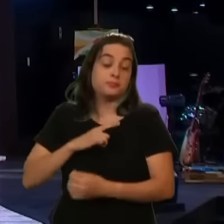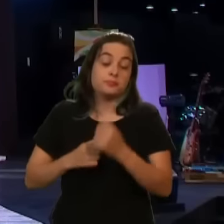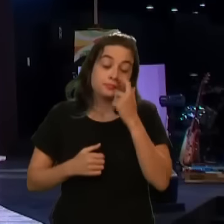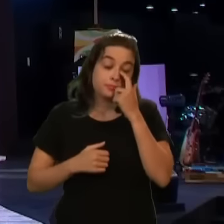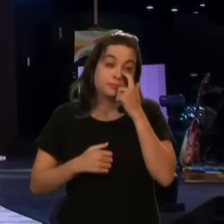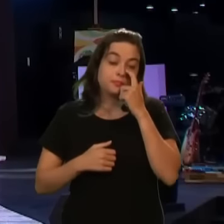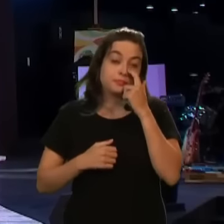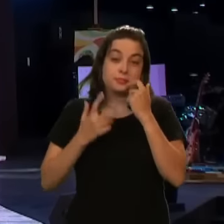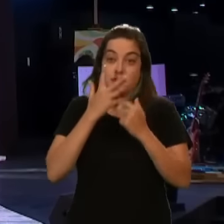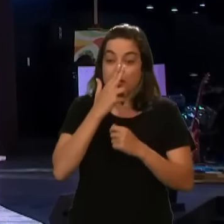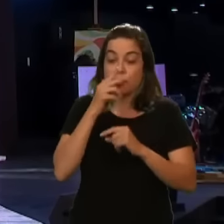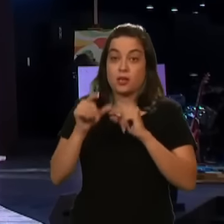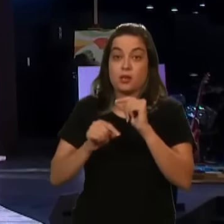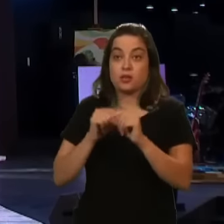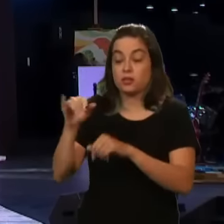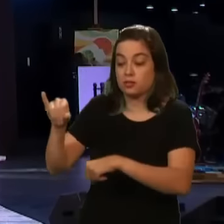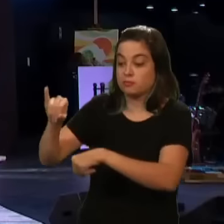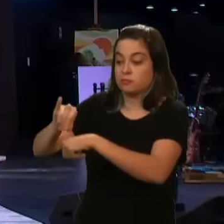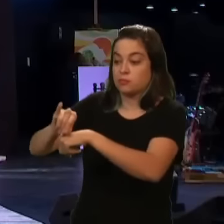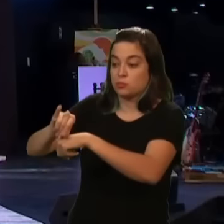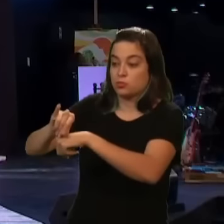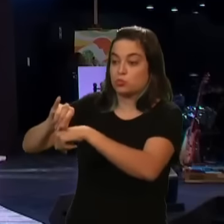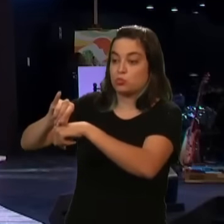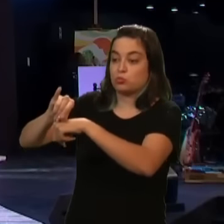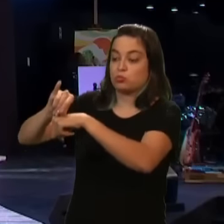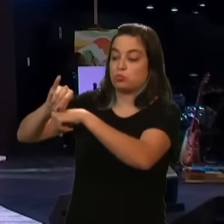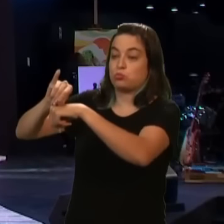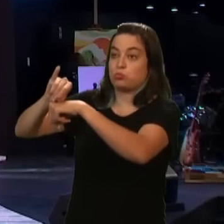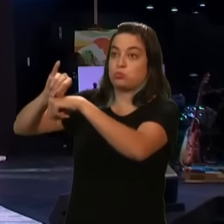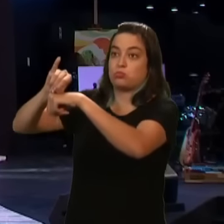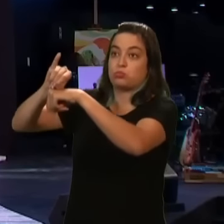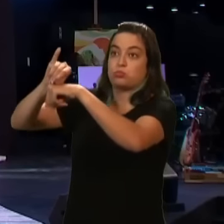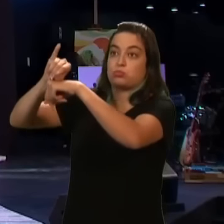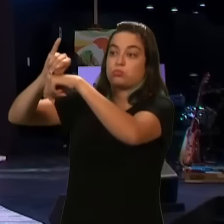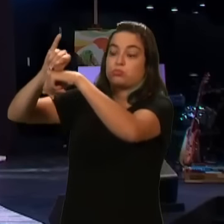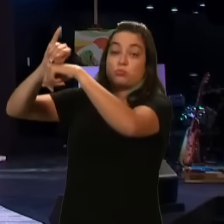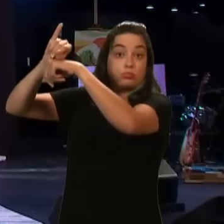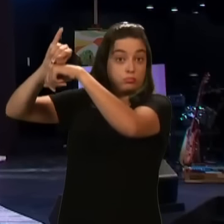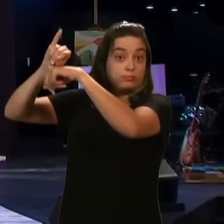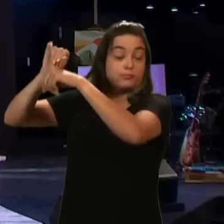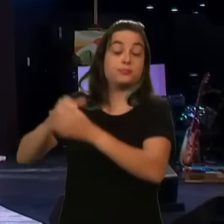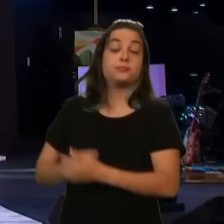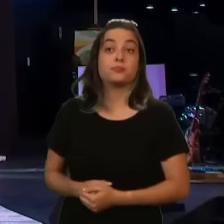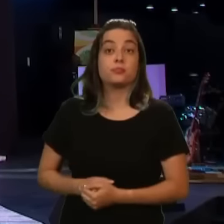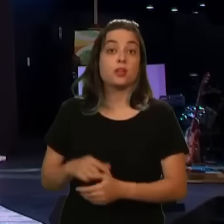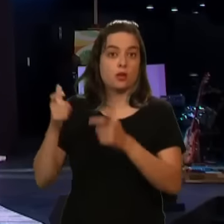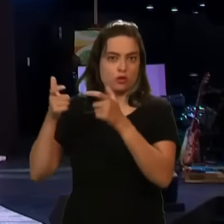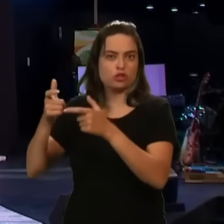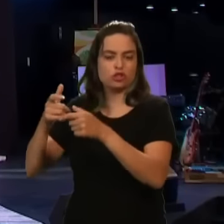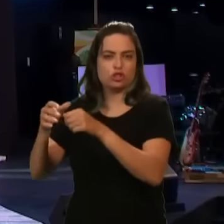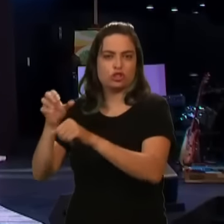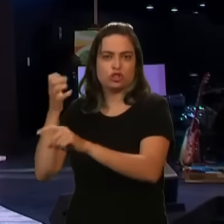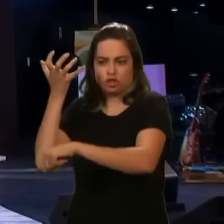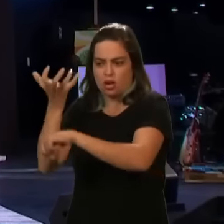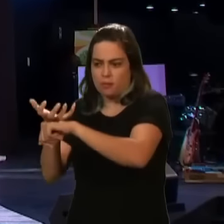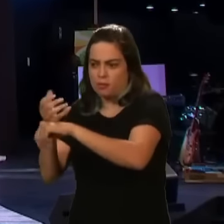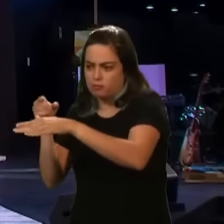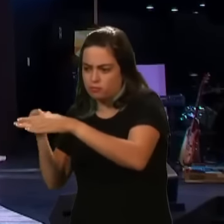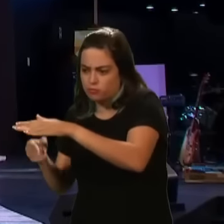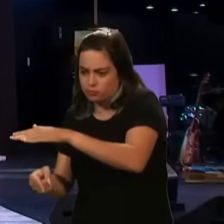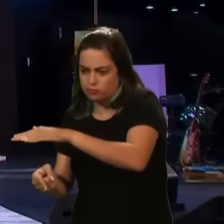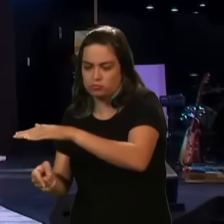um elevador. Ele sai lá do fundo da terra, que é onde o diamante está sendo formado, que